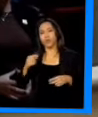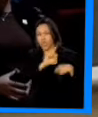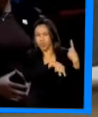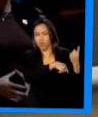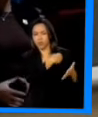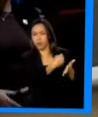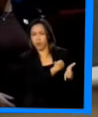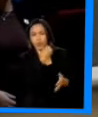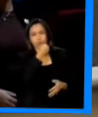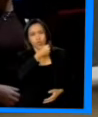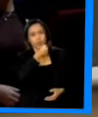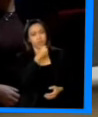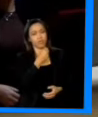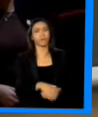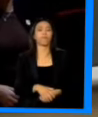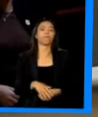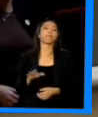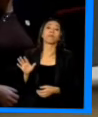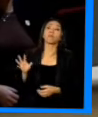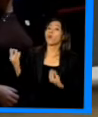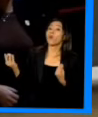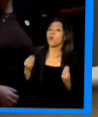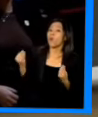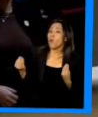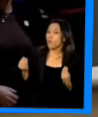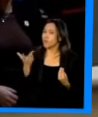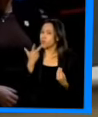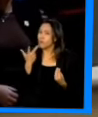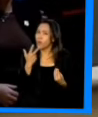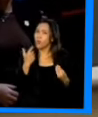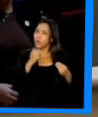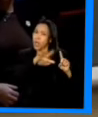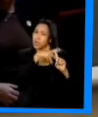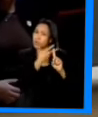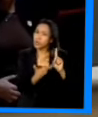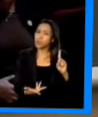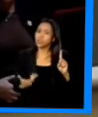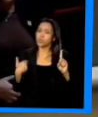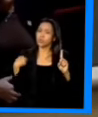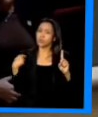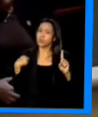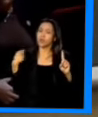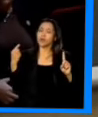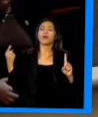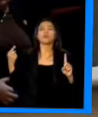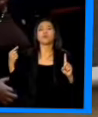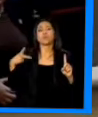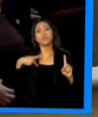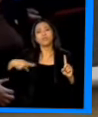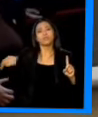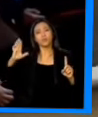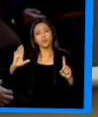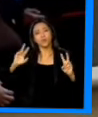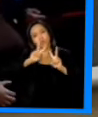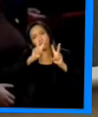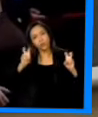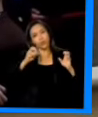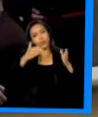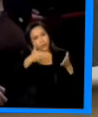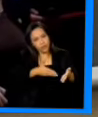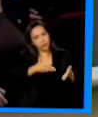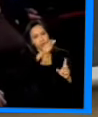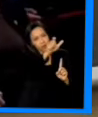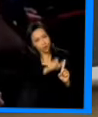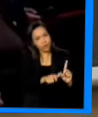esse recado do Rodrigo Pacheco é a voz de milhões e milhões de cidadãos de bens brasileiros que são